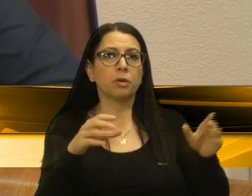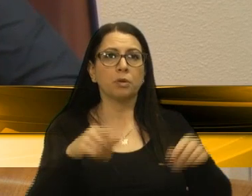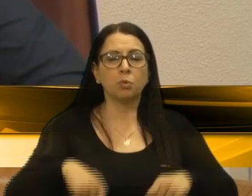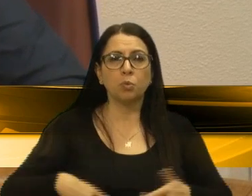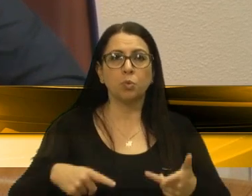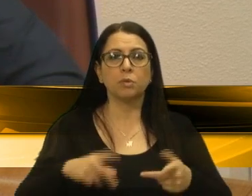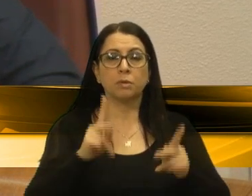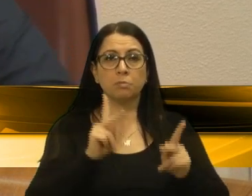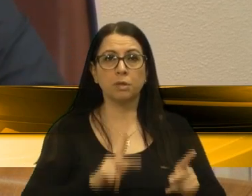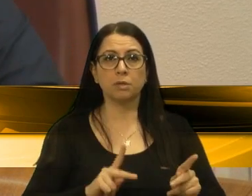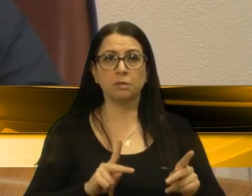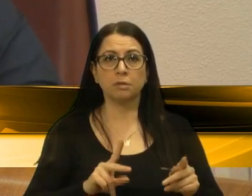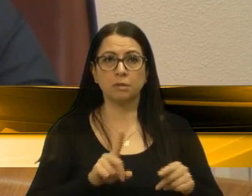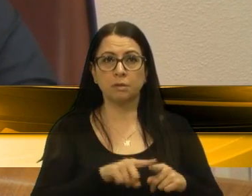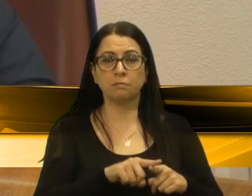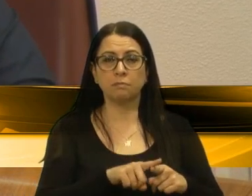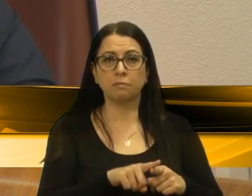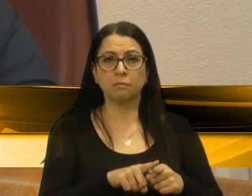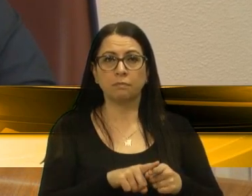com pessoas